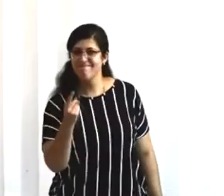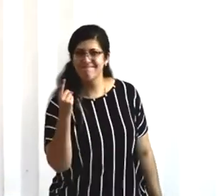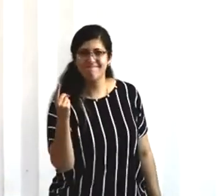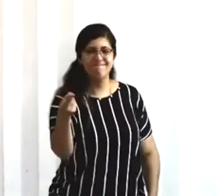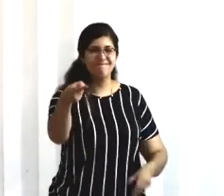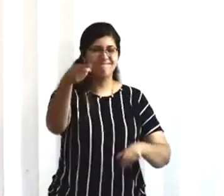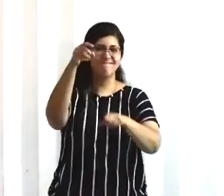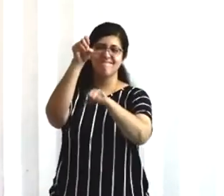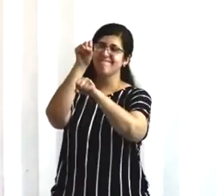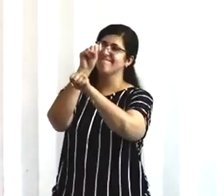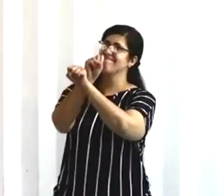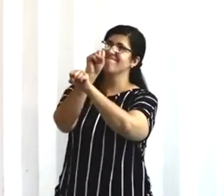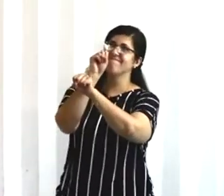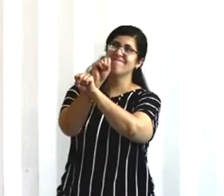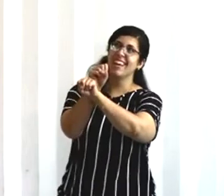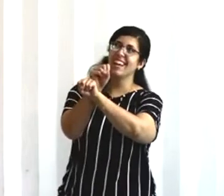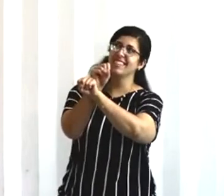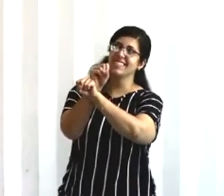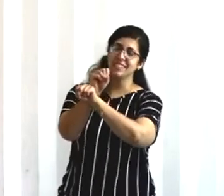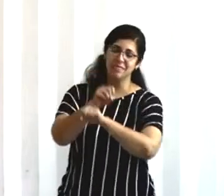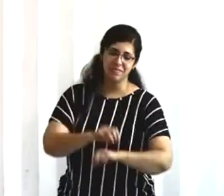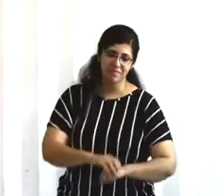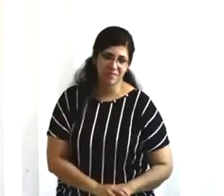1 Pedro nos ensina.